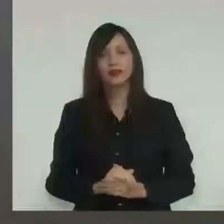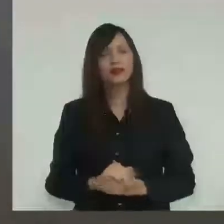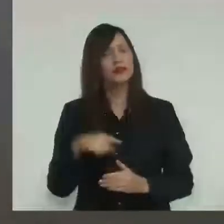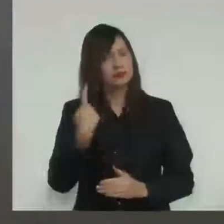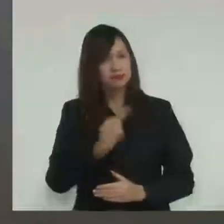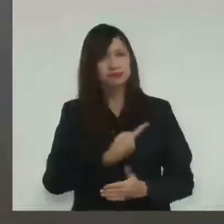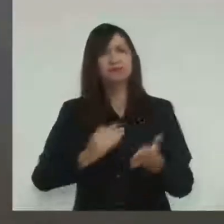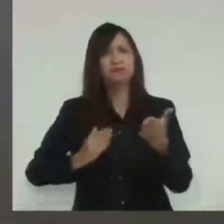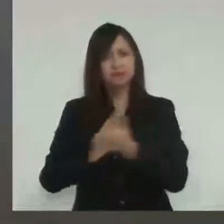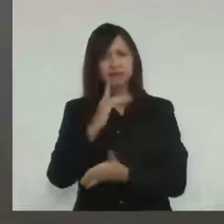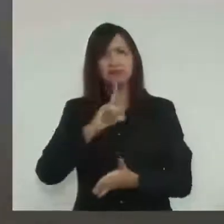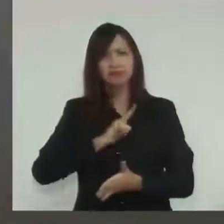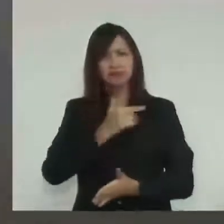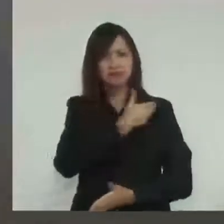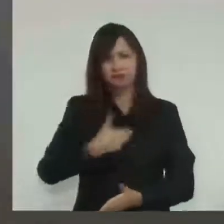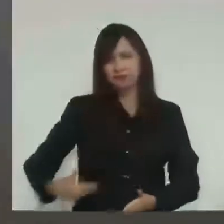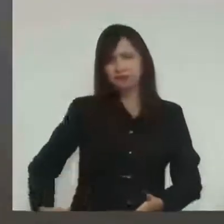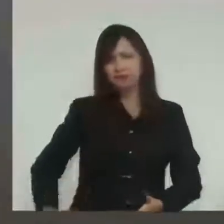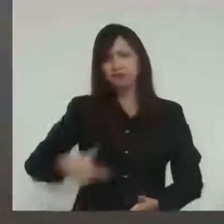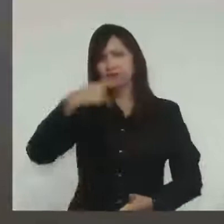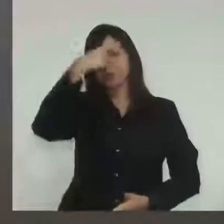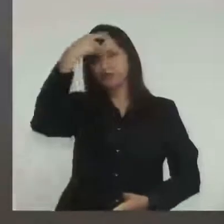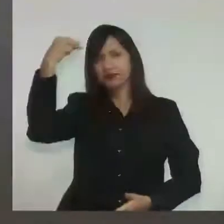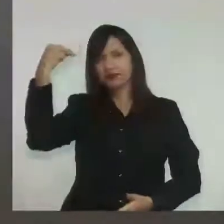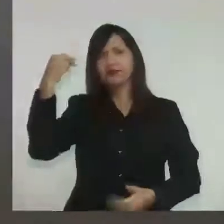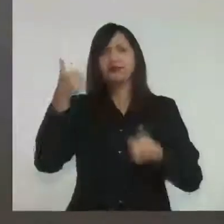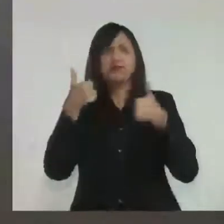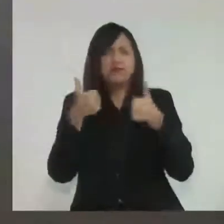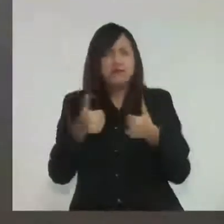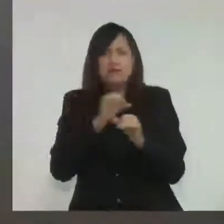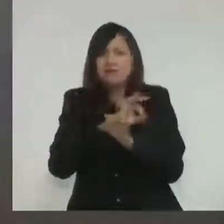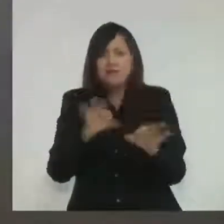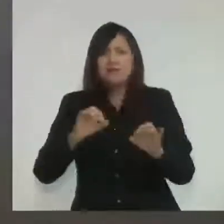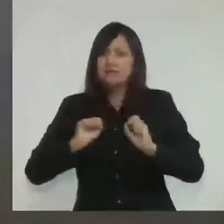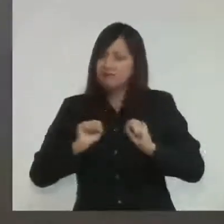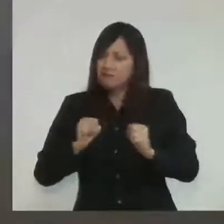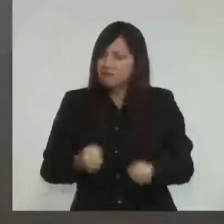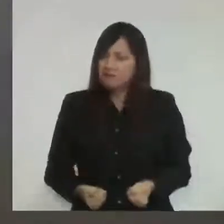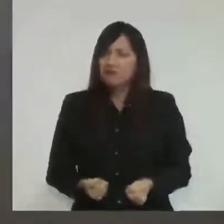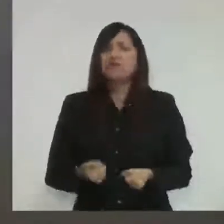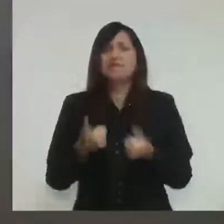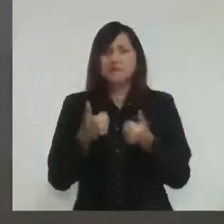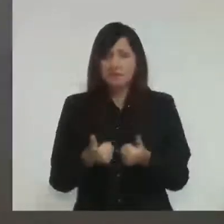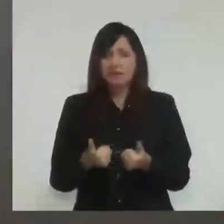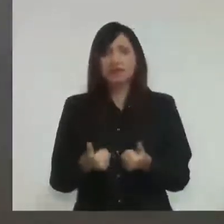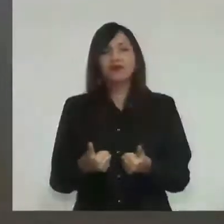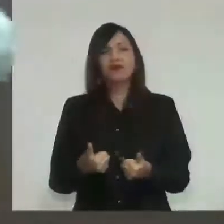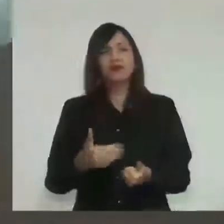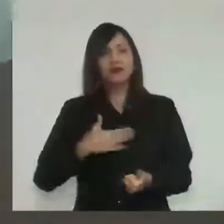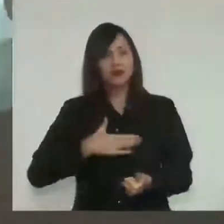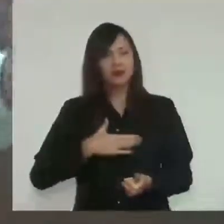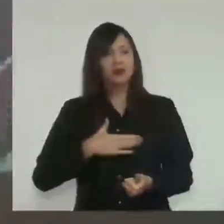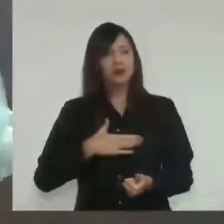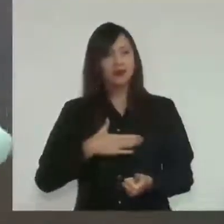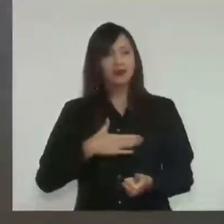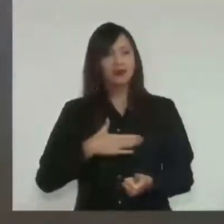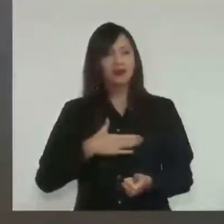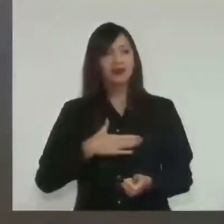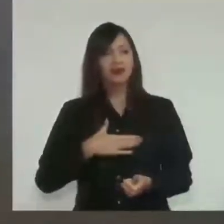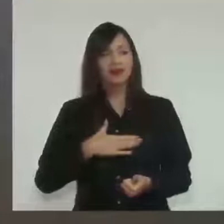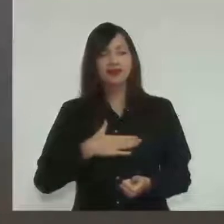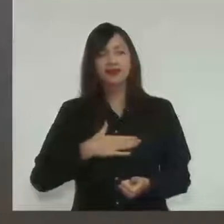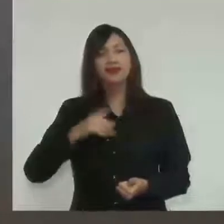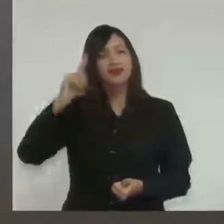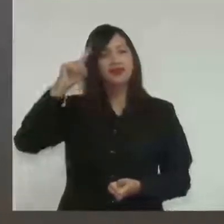nós aprovamos no Plano Municipal de Educação, que foi um bom Plano Municipal de Educação. Eu vim aqui e defendi, né? Fui governista, aspas, aquele